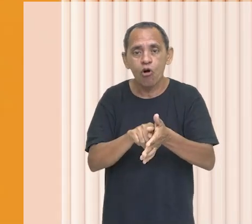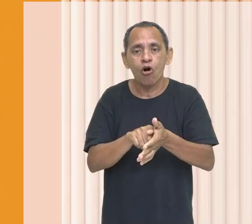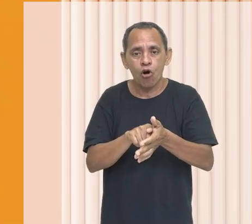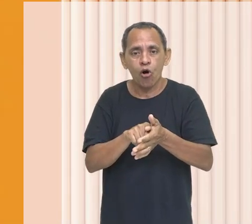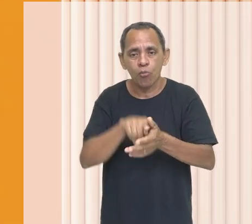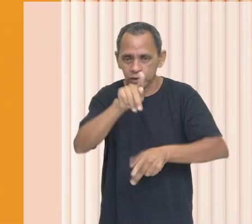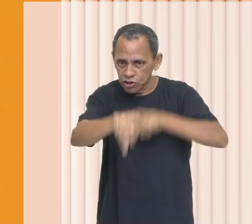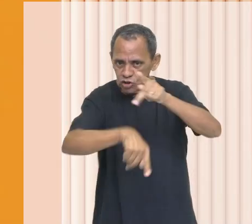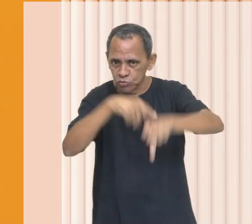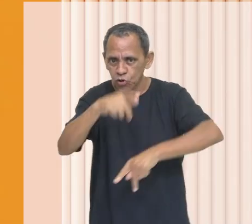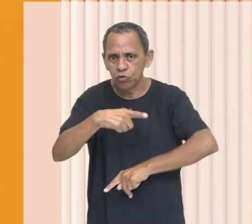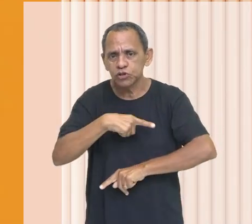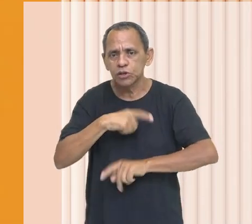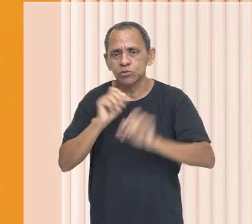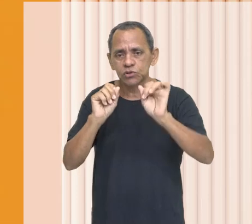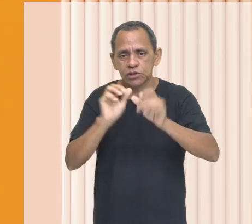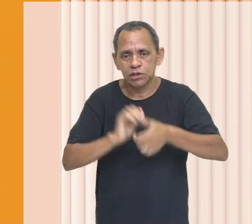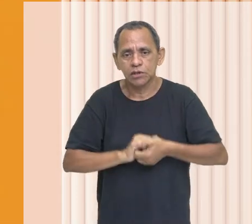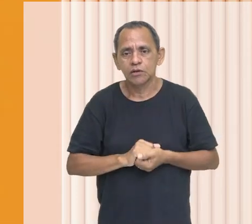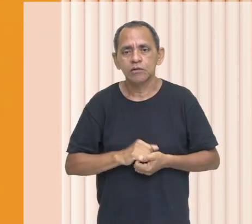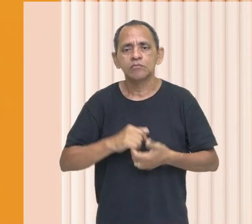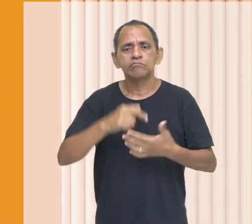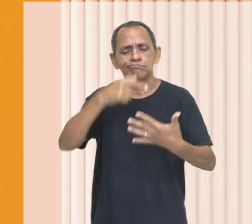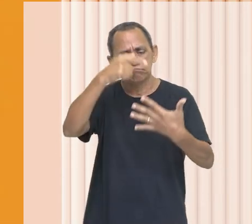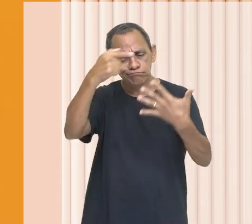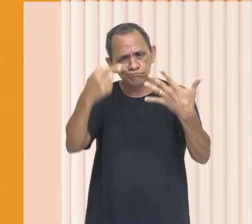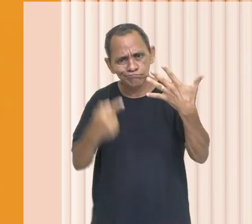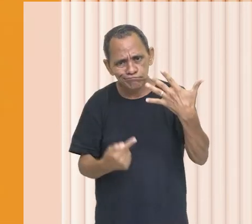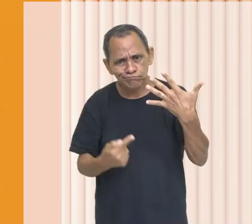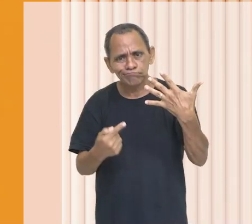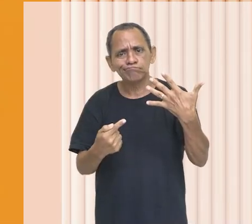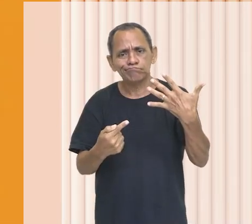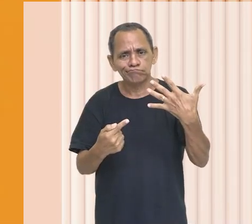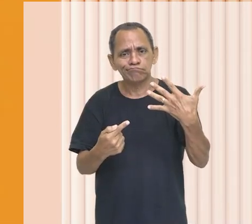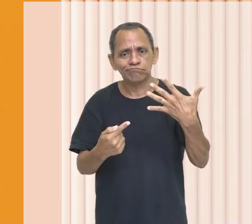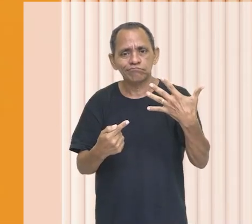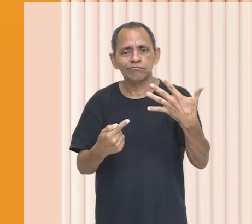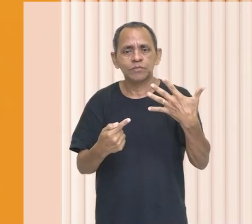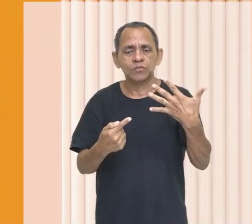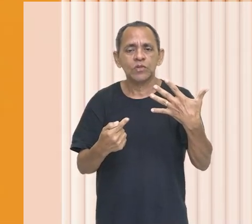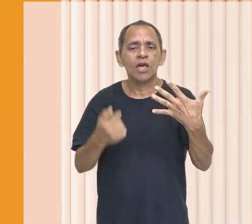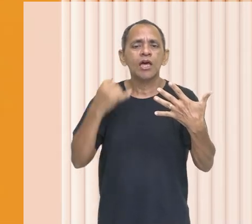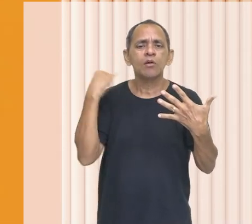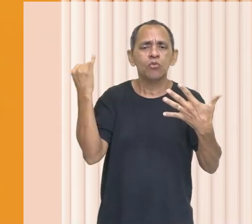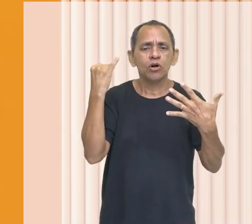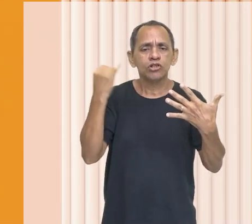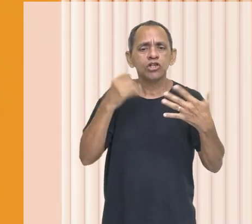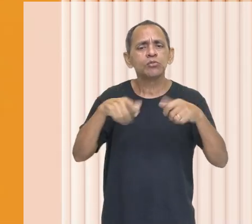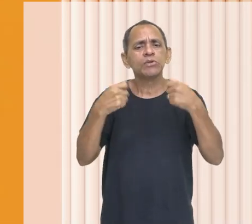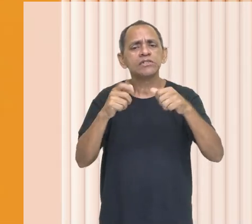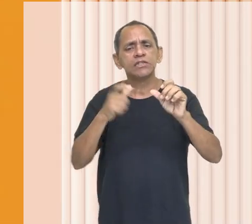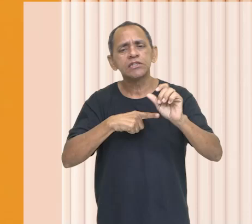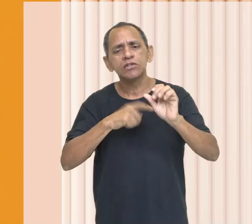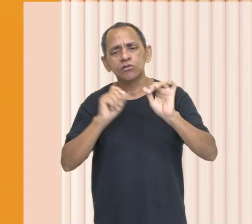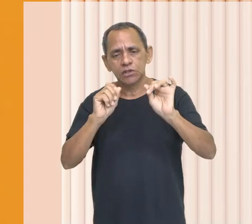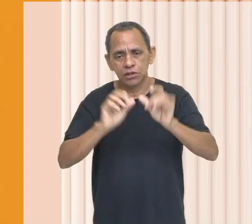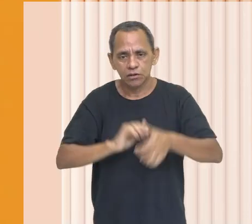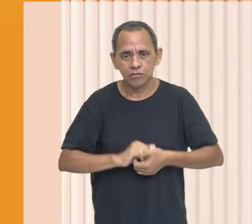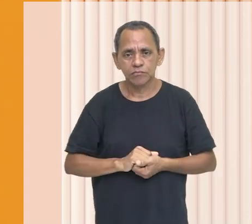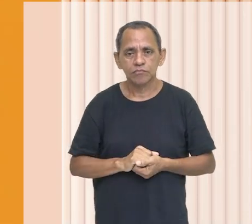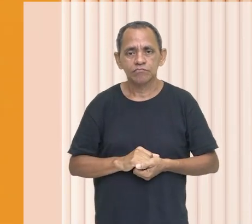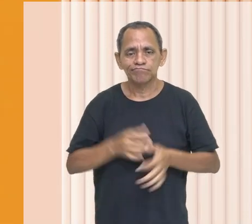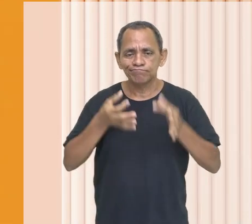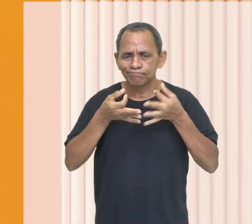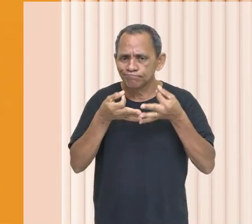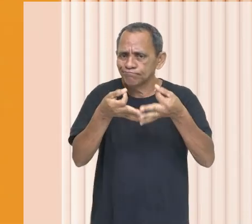nós vamos ter um ponto muito importante e que é necessário termos